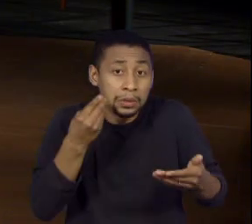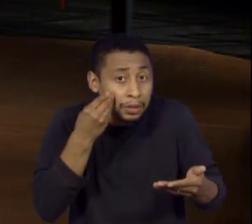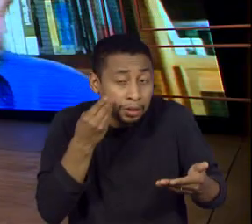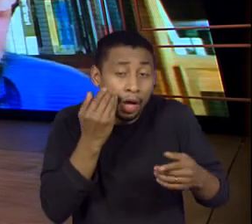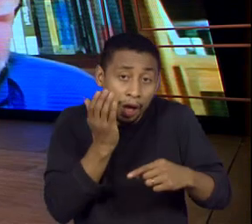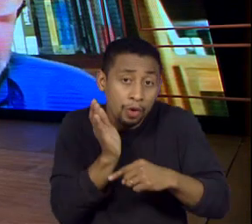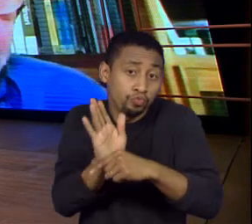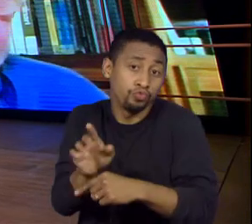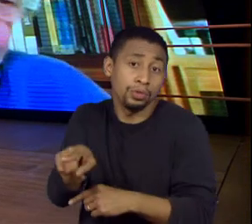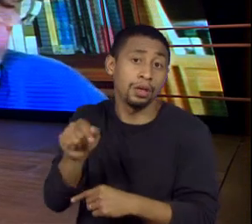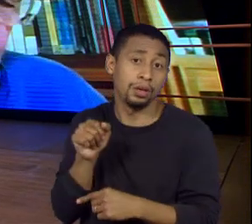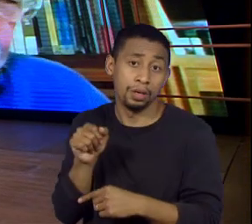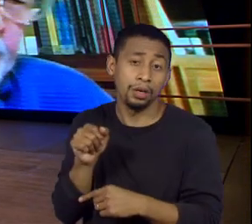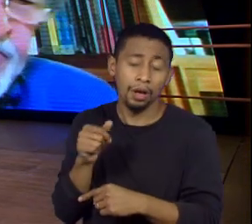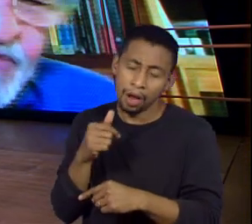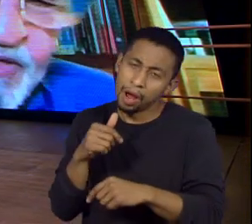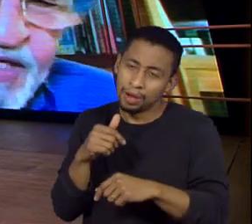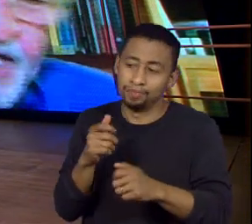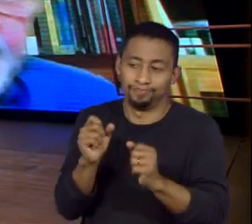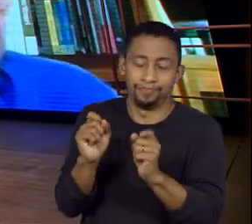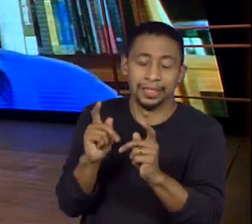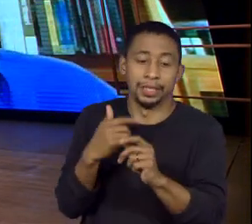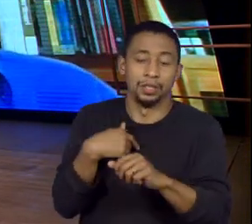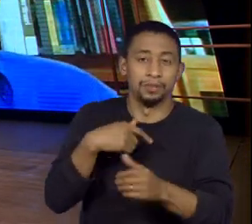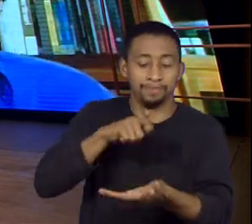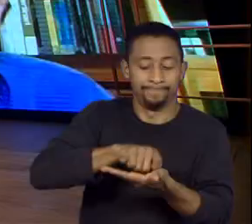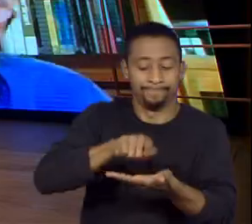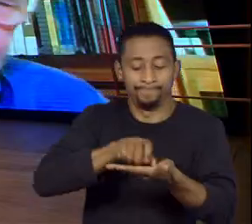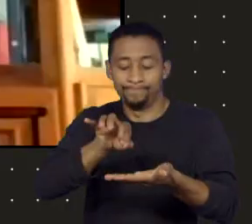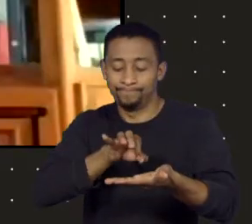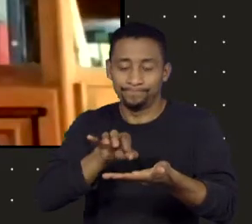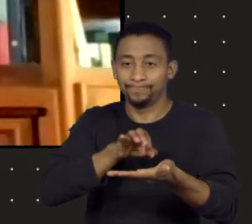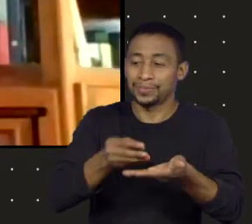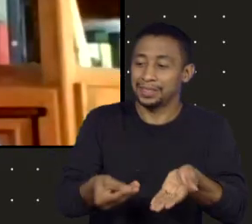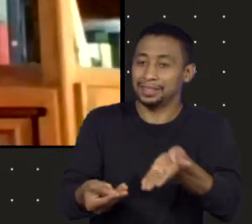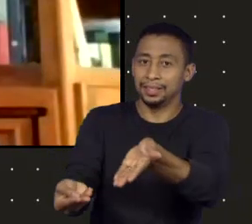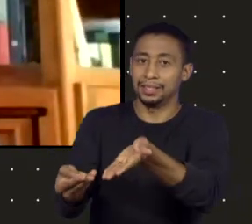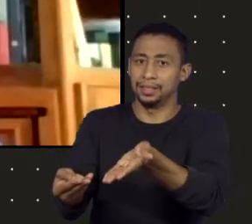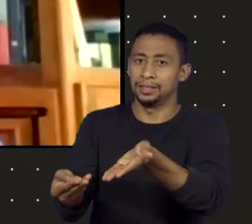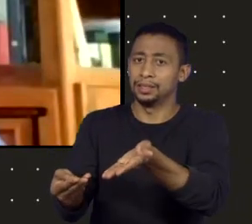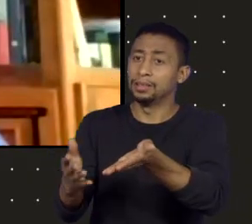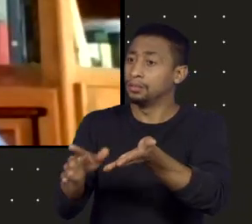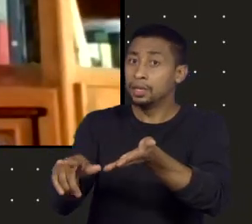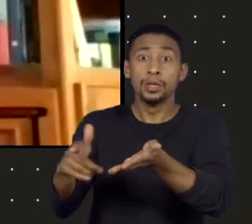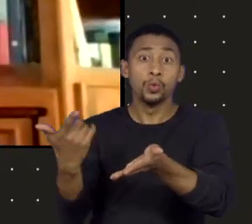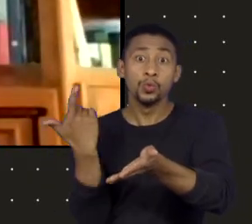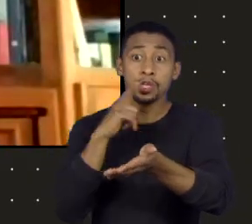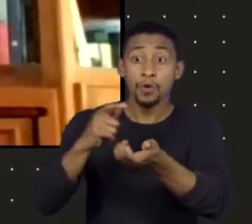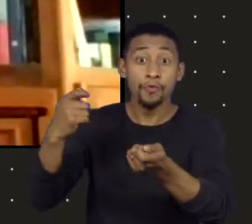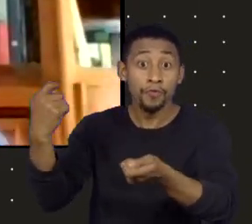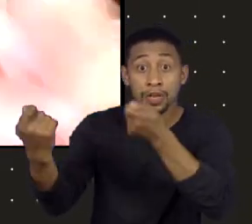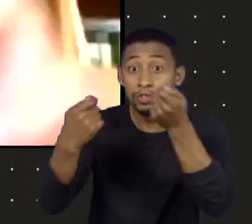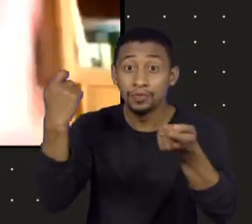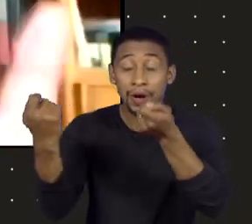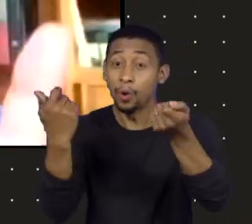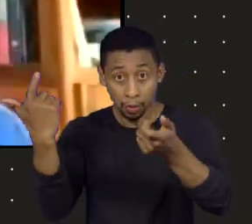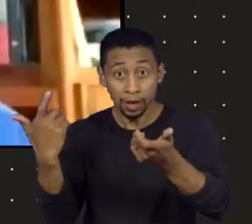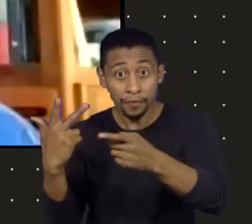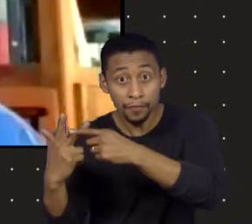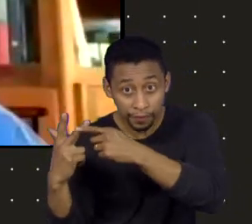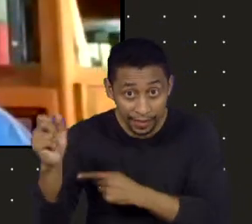que eu podia fazer, fiz. Eu não vou dizer que é uma grande letra e tal, mas ele ganhou o festival e,